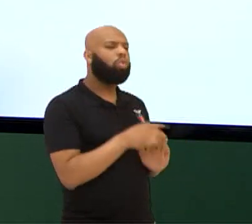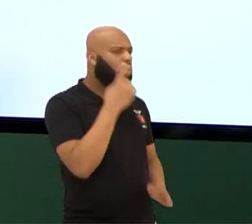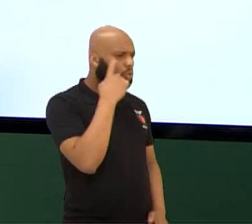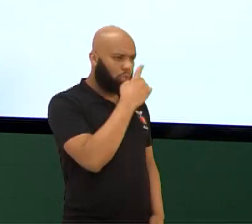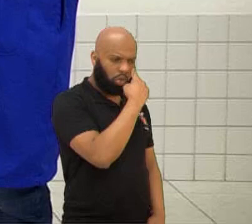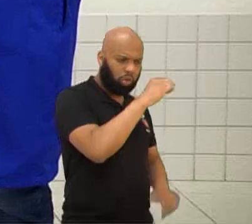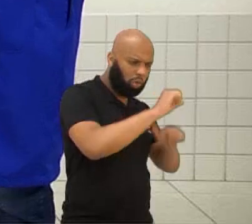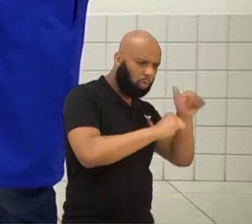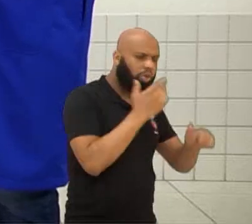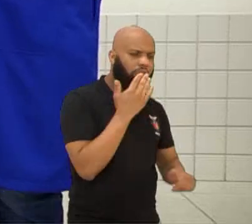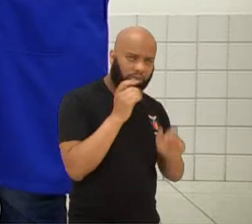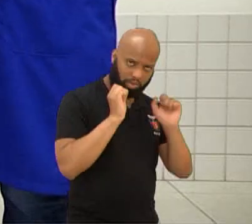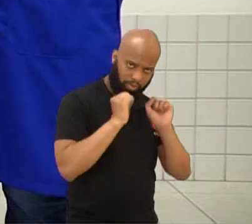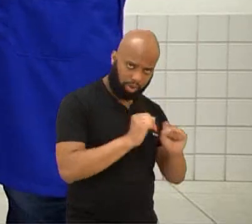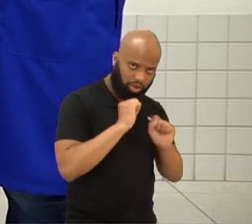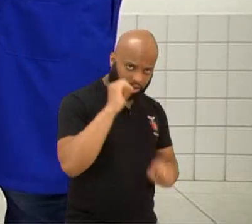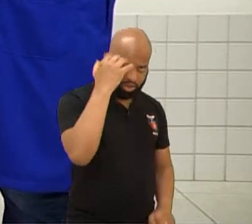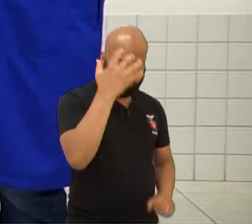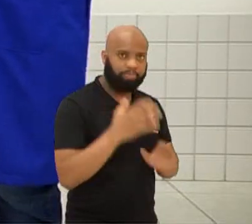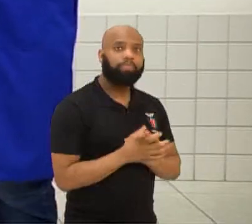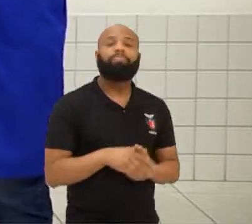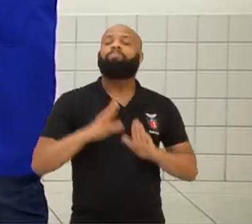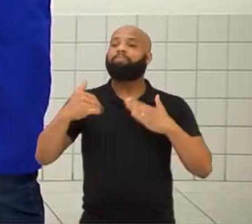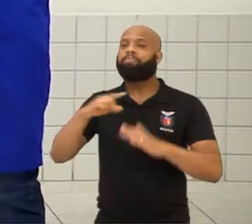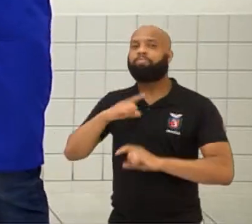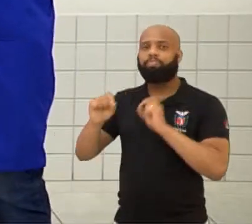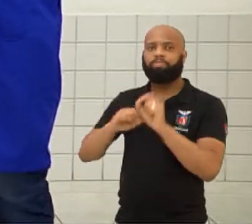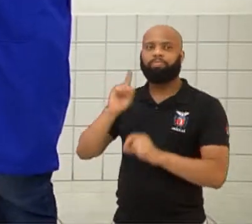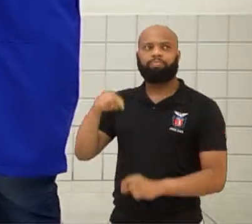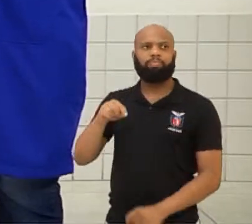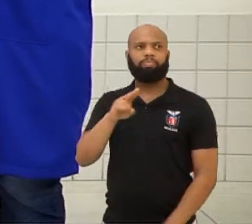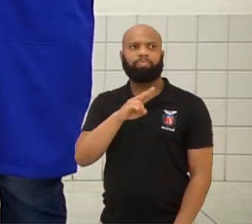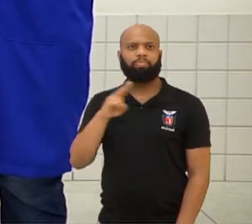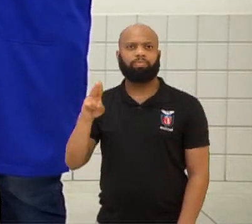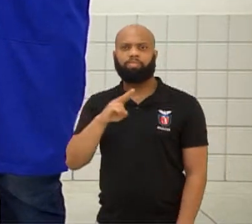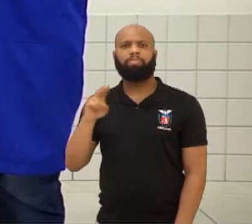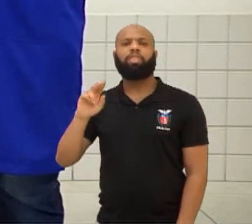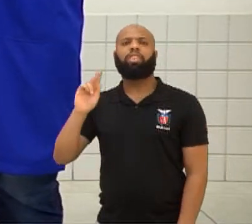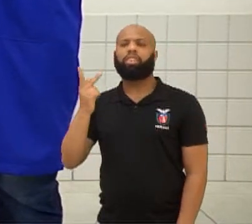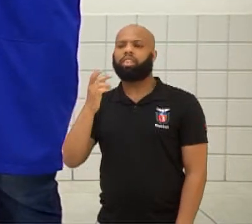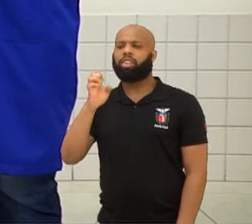com o tempo? Então, existe uma coisa chamada, se não me engano,